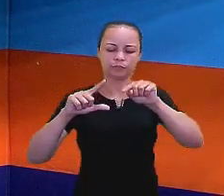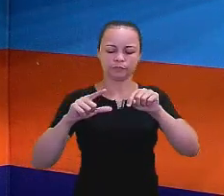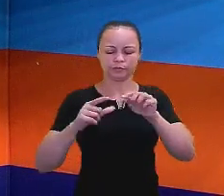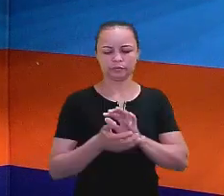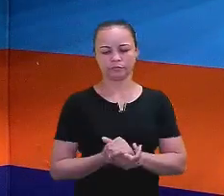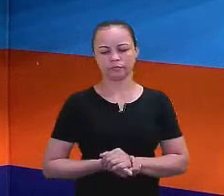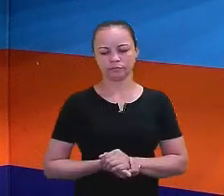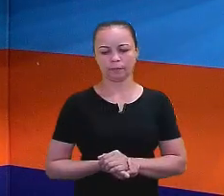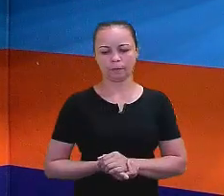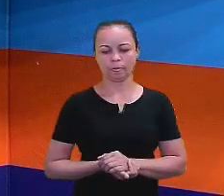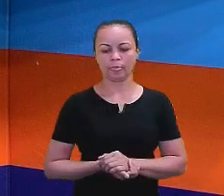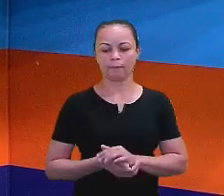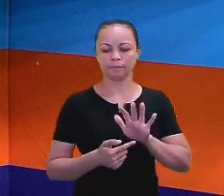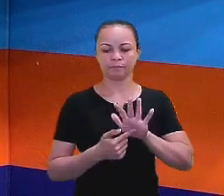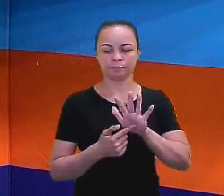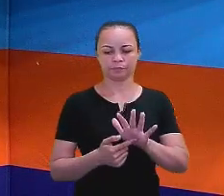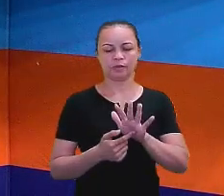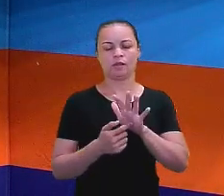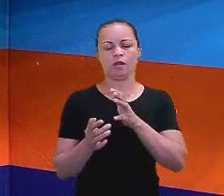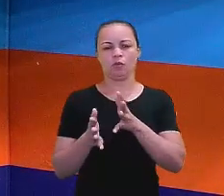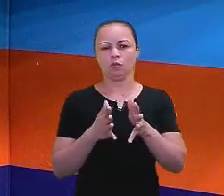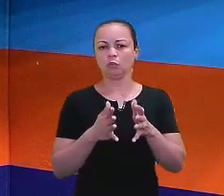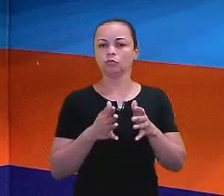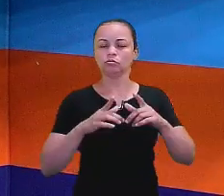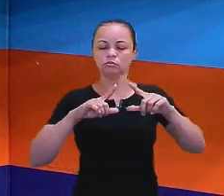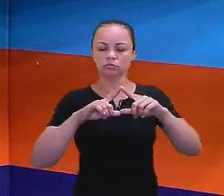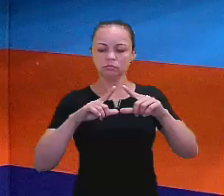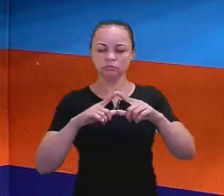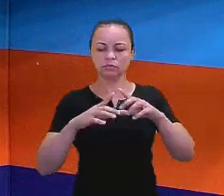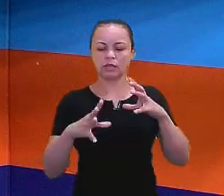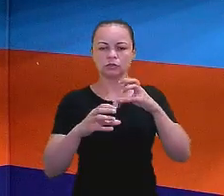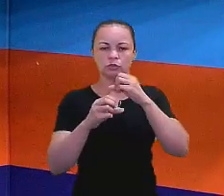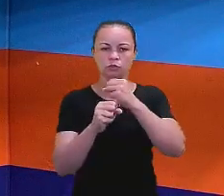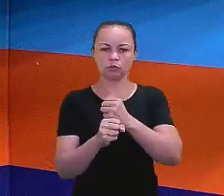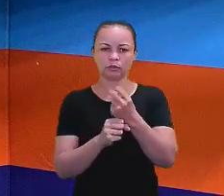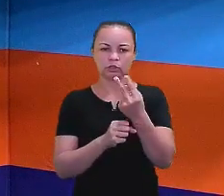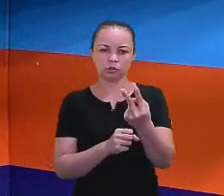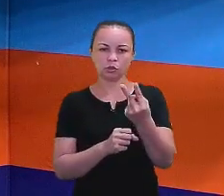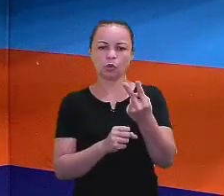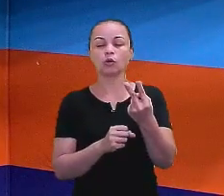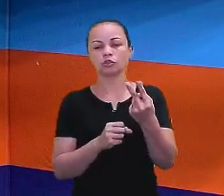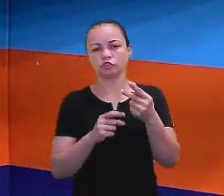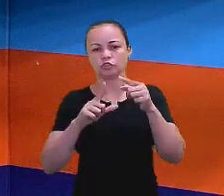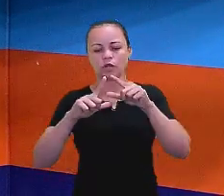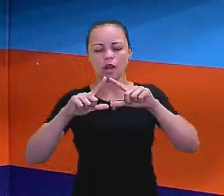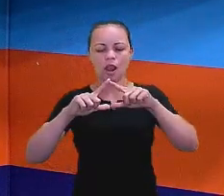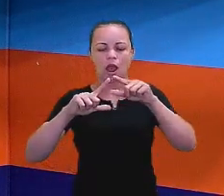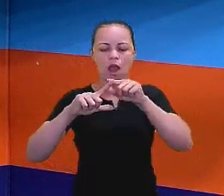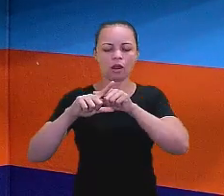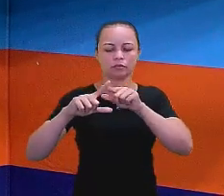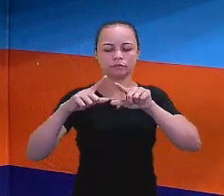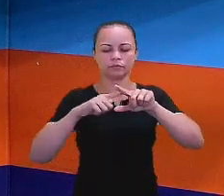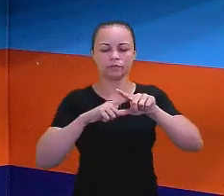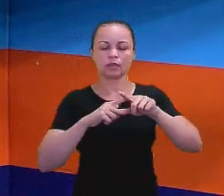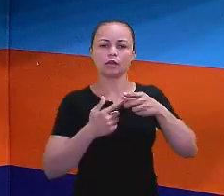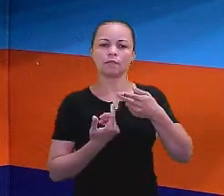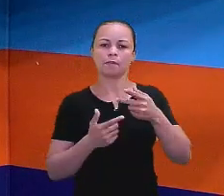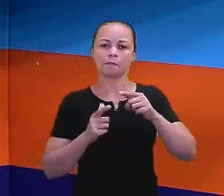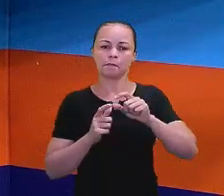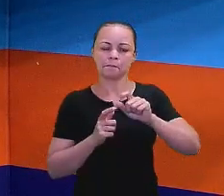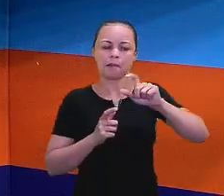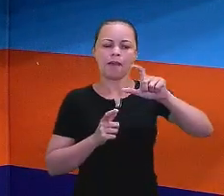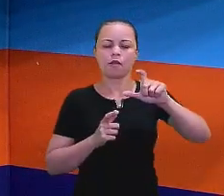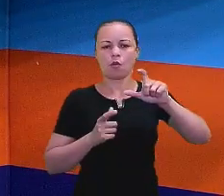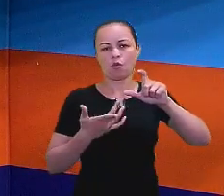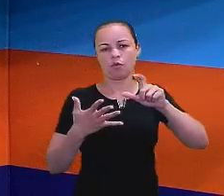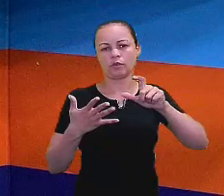formar um triângulo, a soma de cada dois lados deve ser sempre maior que a medida do terceiro